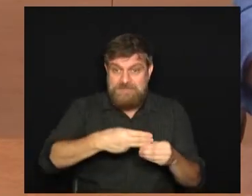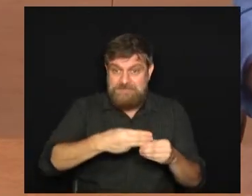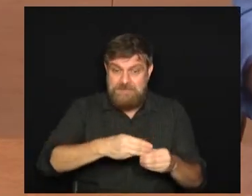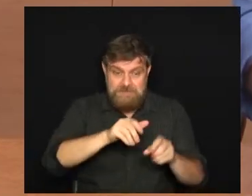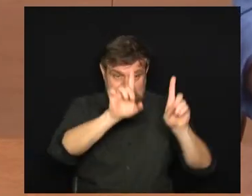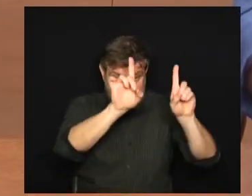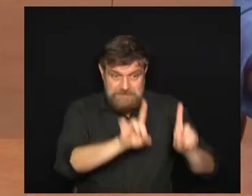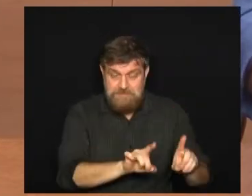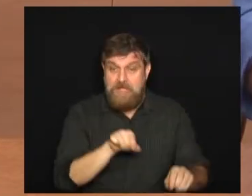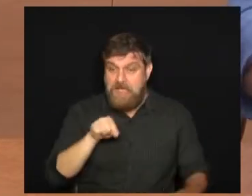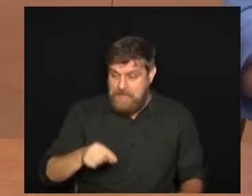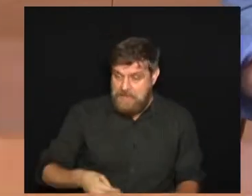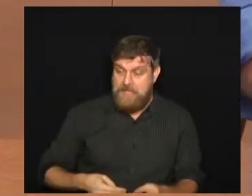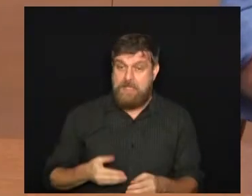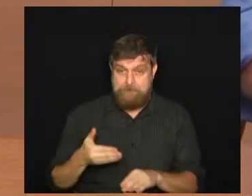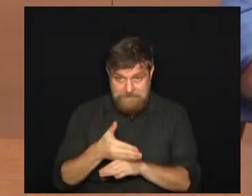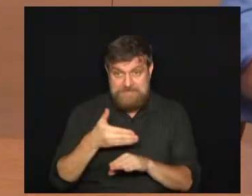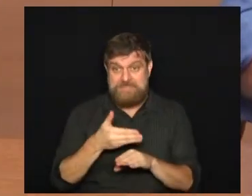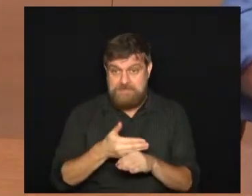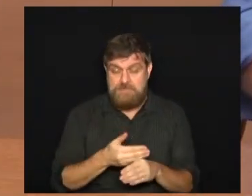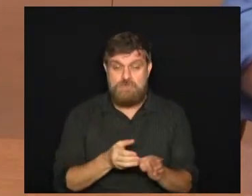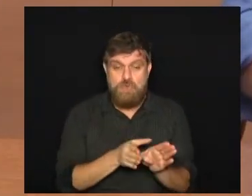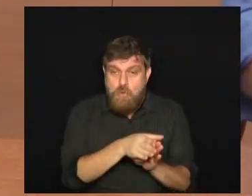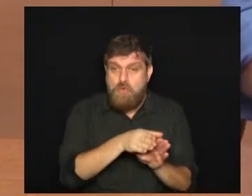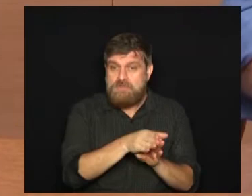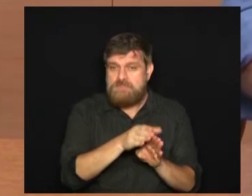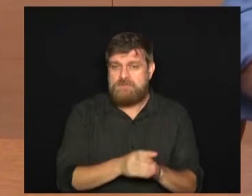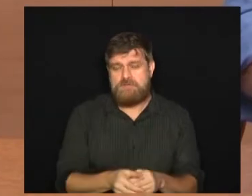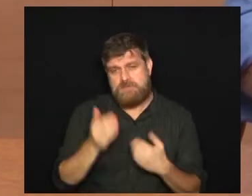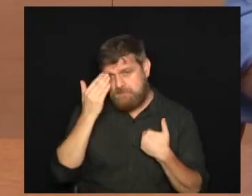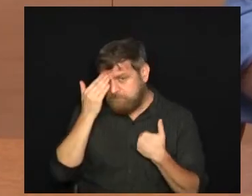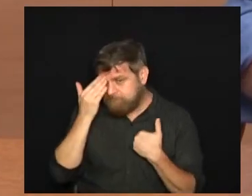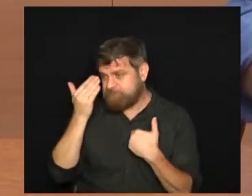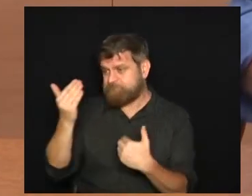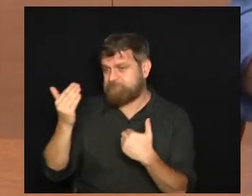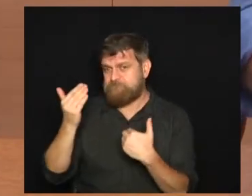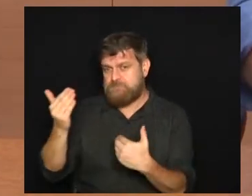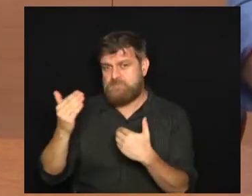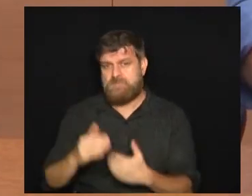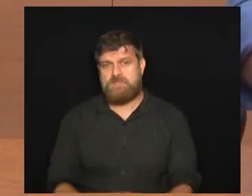Eles são conselheiros de lá também. Então, eu queria aqui agradecer a eles pela...